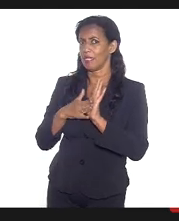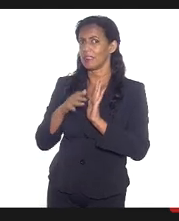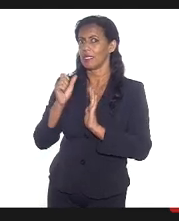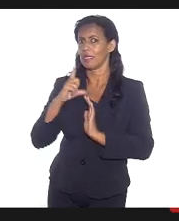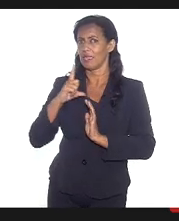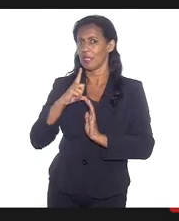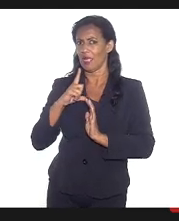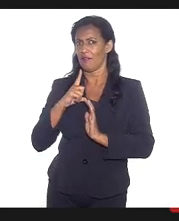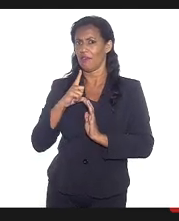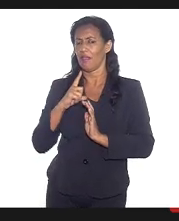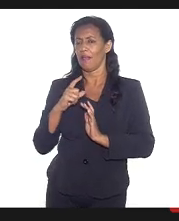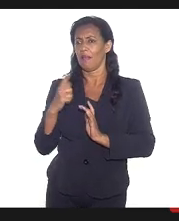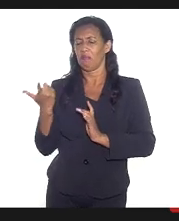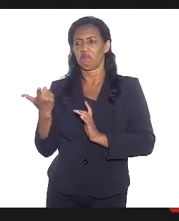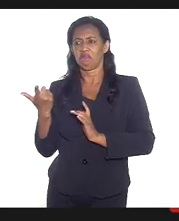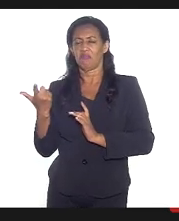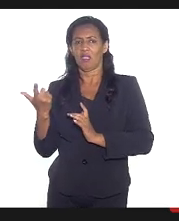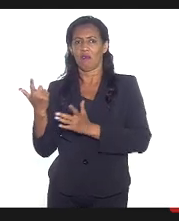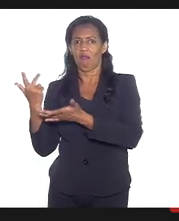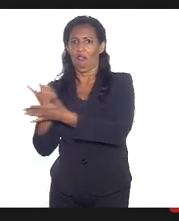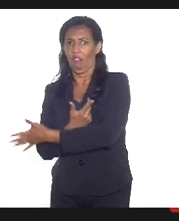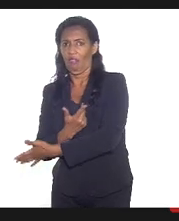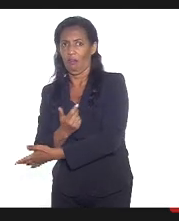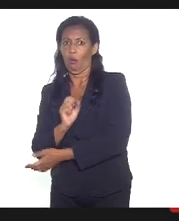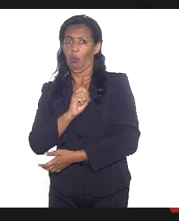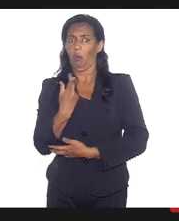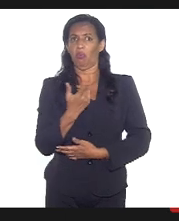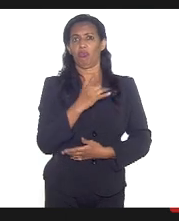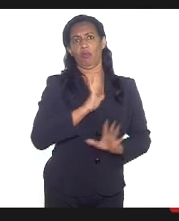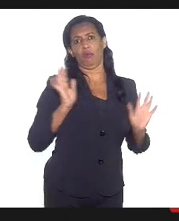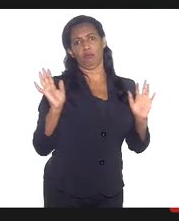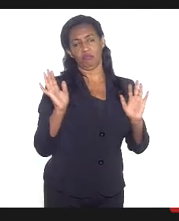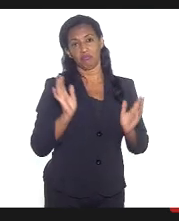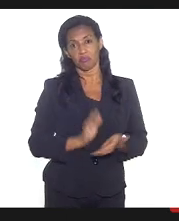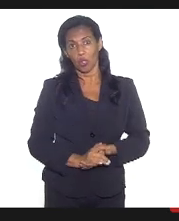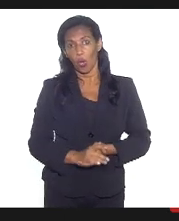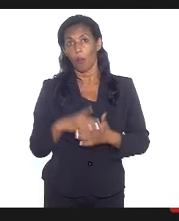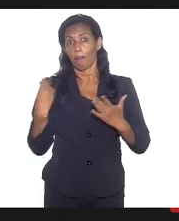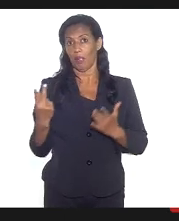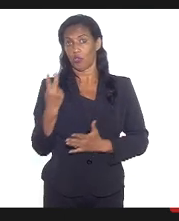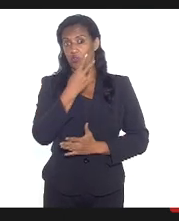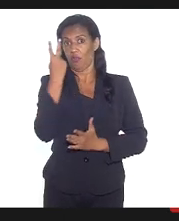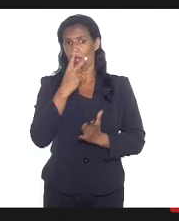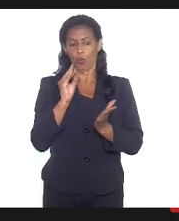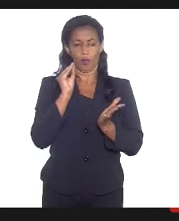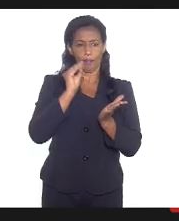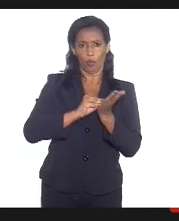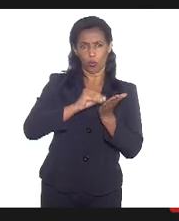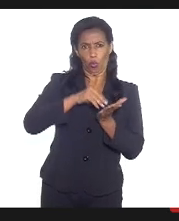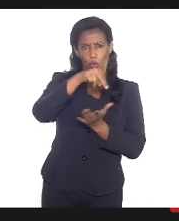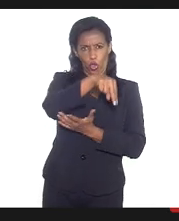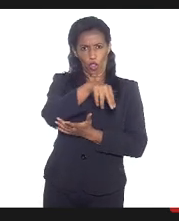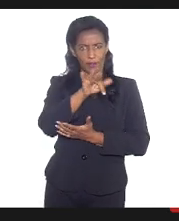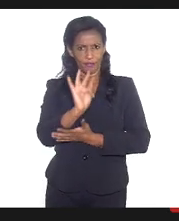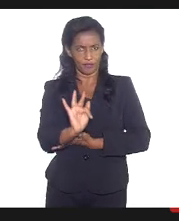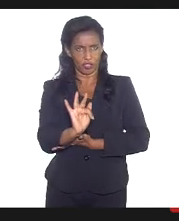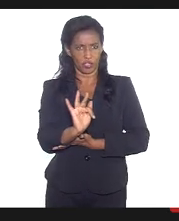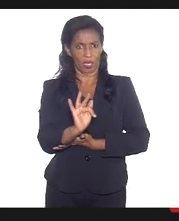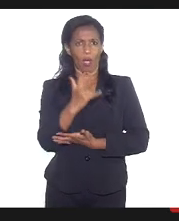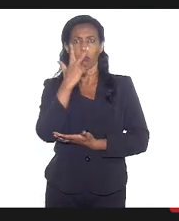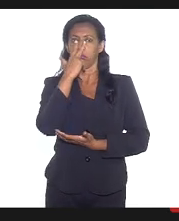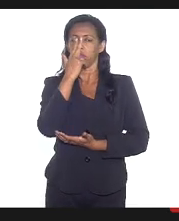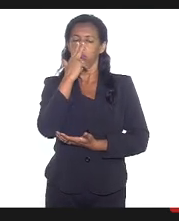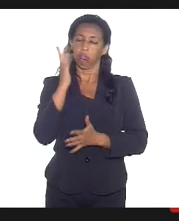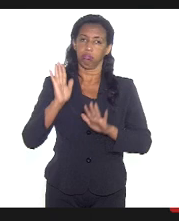gente imagina, pelos valores, né, que foram lançados nas notas fiscais, que nós tivemos acesso, que aparentemente